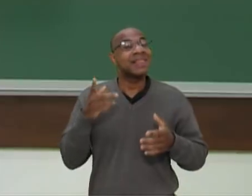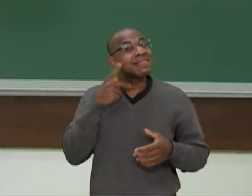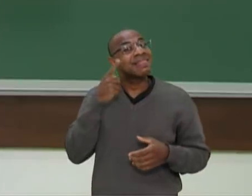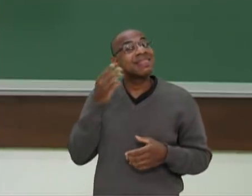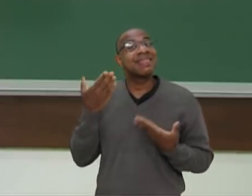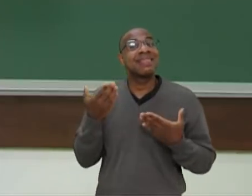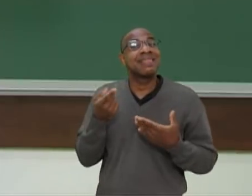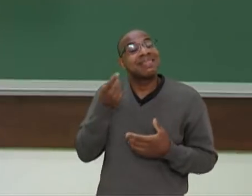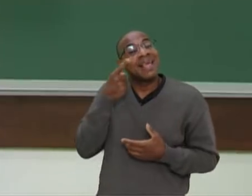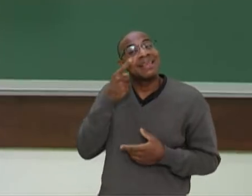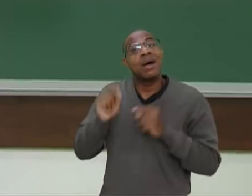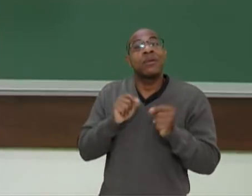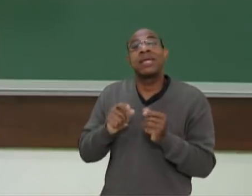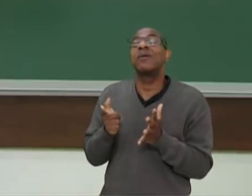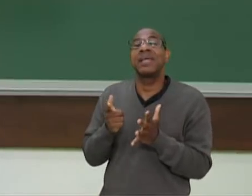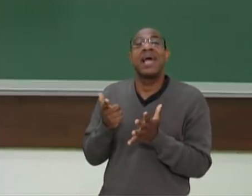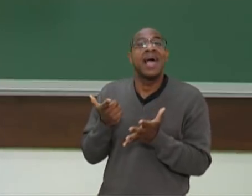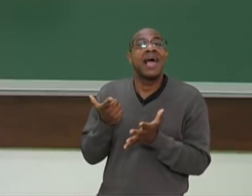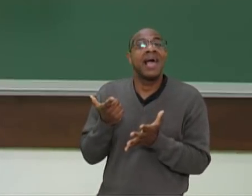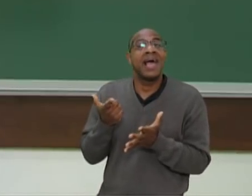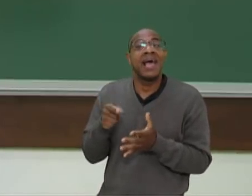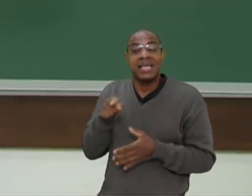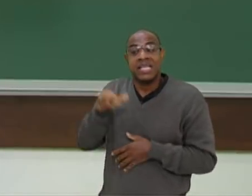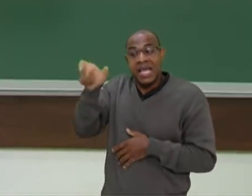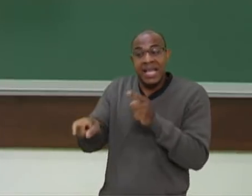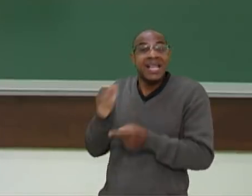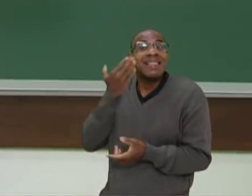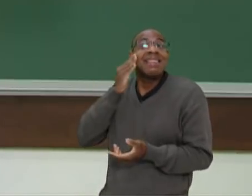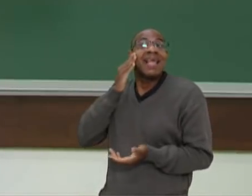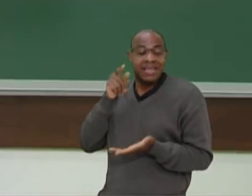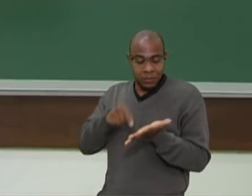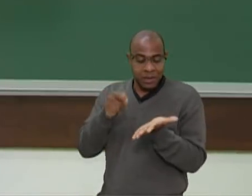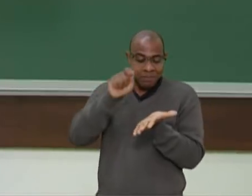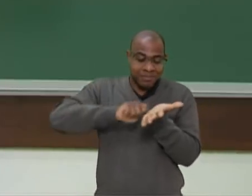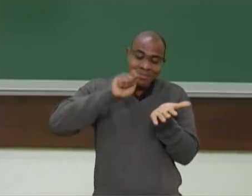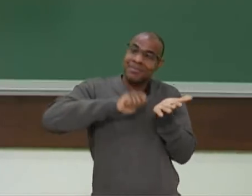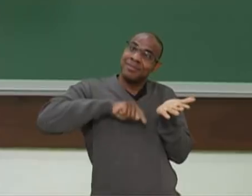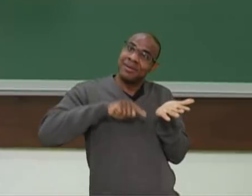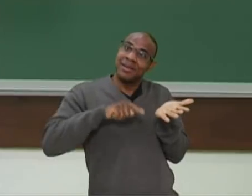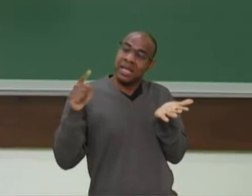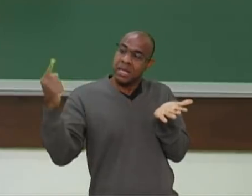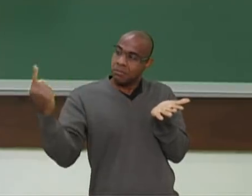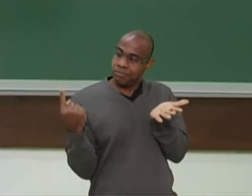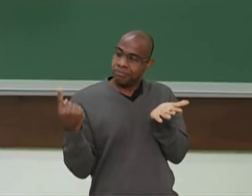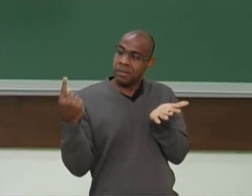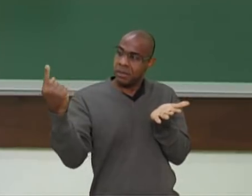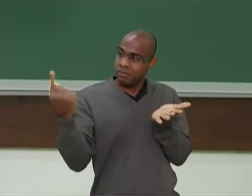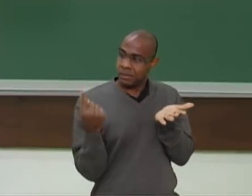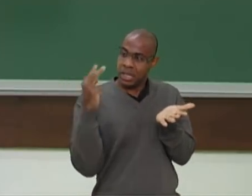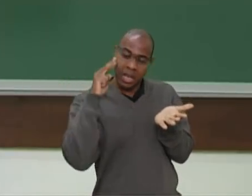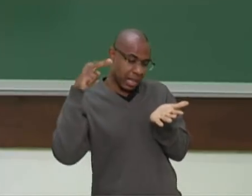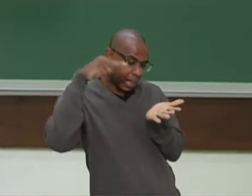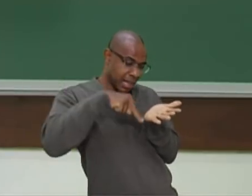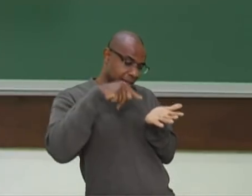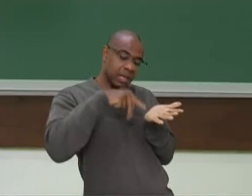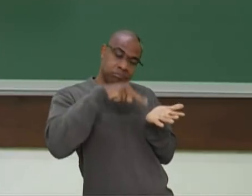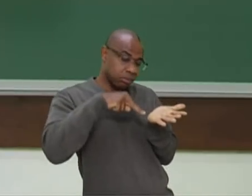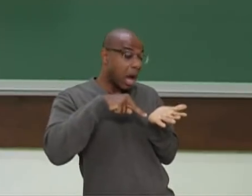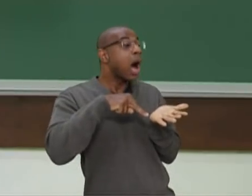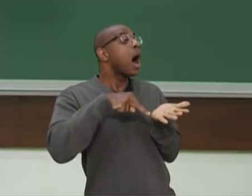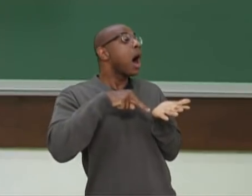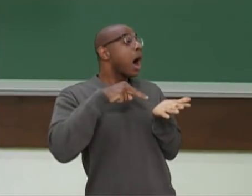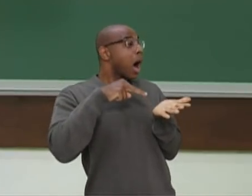ele tem esse compromisso de convencer o interlocutor, a pessoa que está